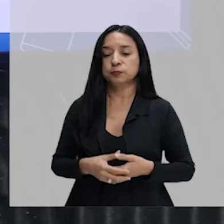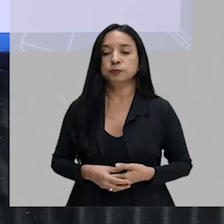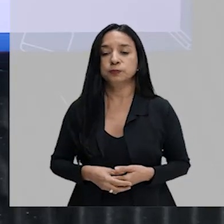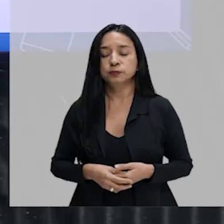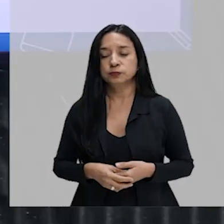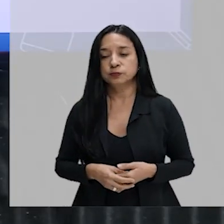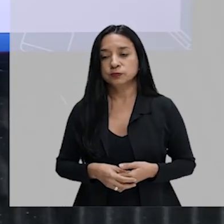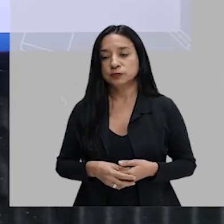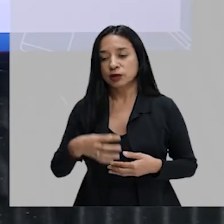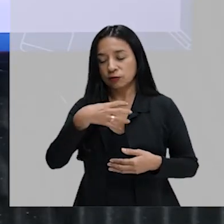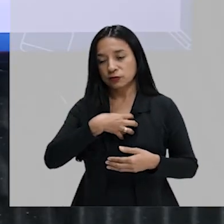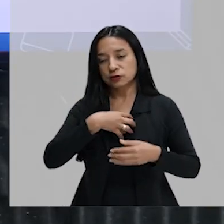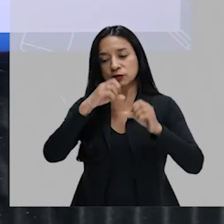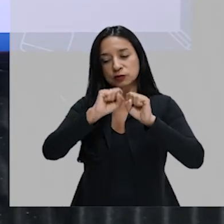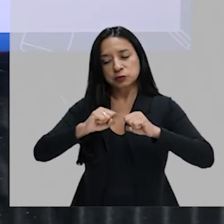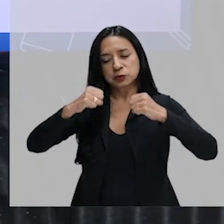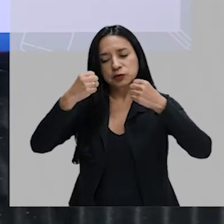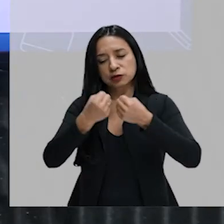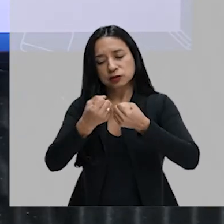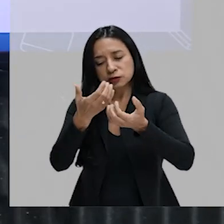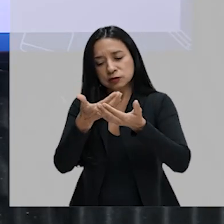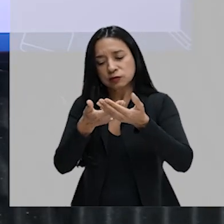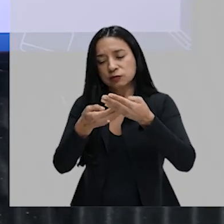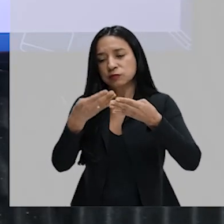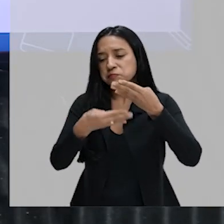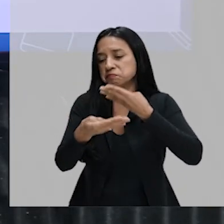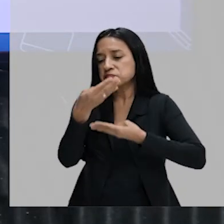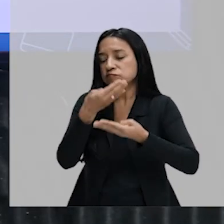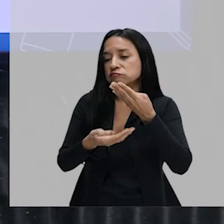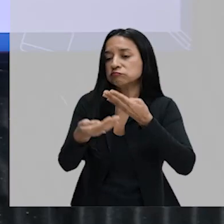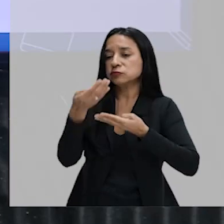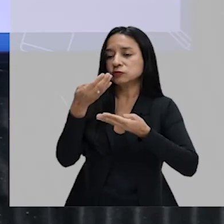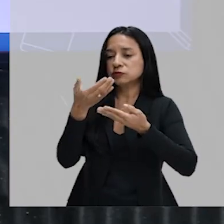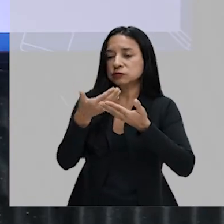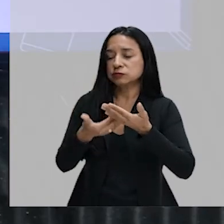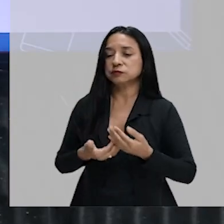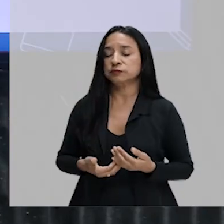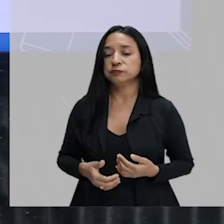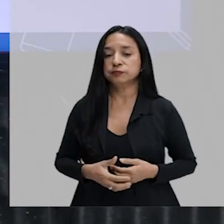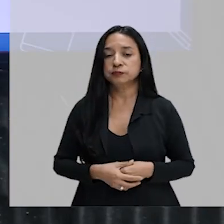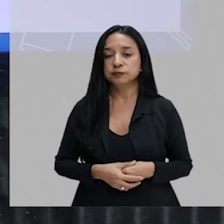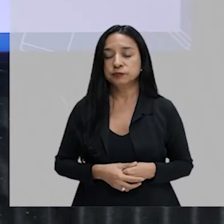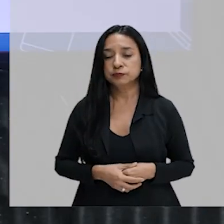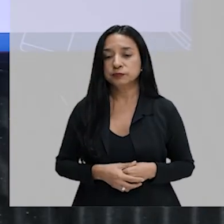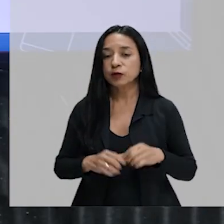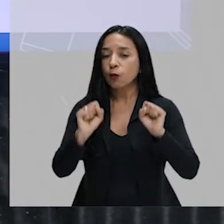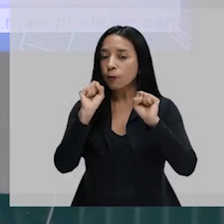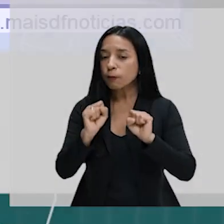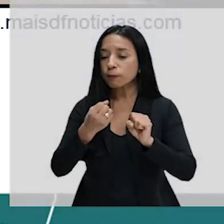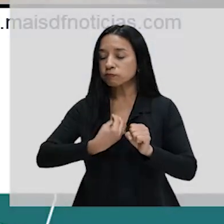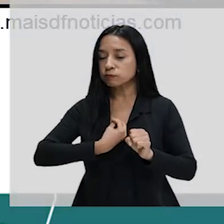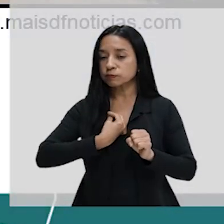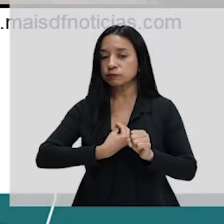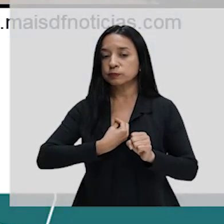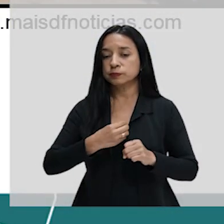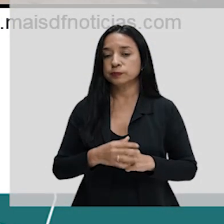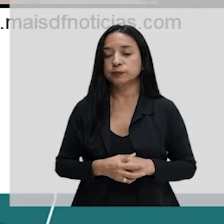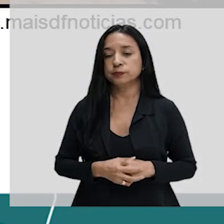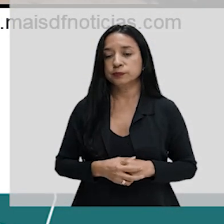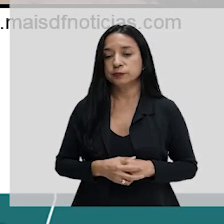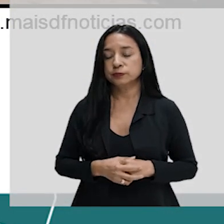O integrador da dança. A biodança possui um repertório de aproximadamente